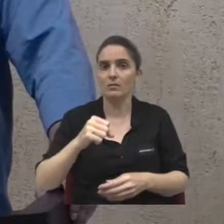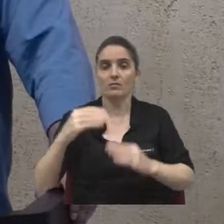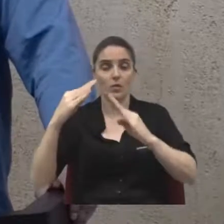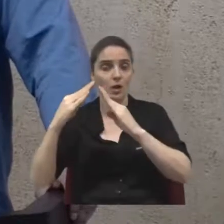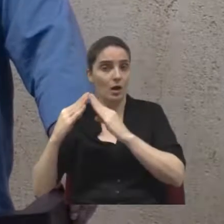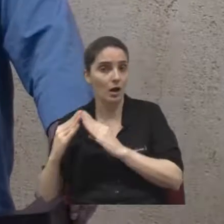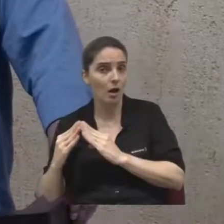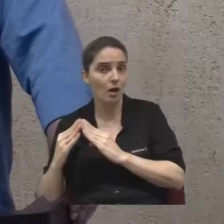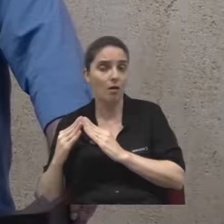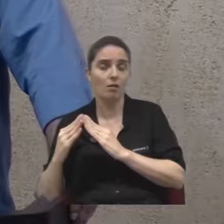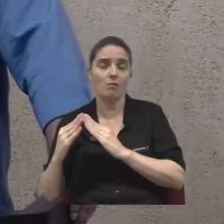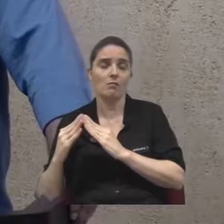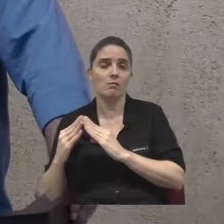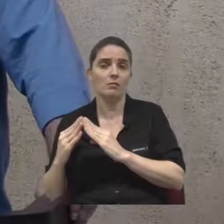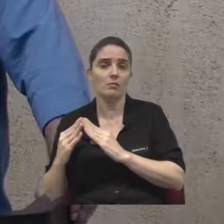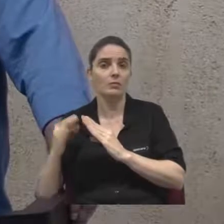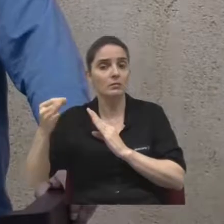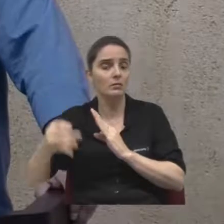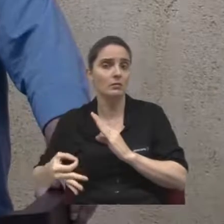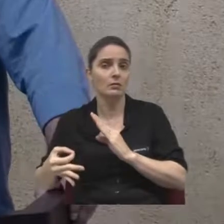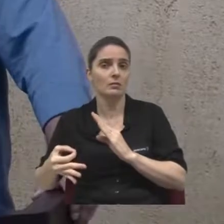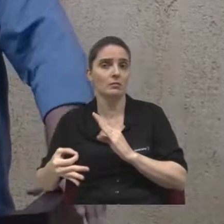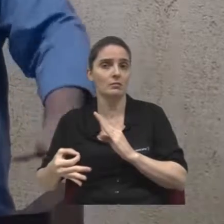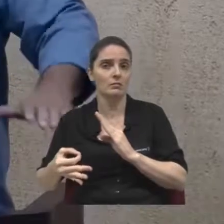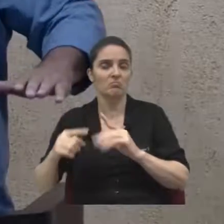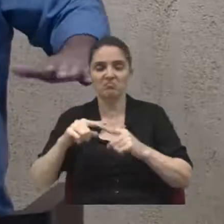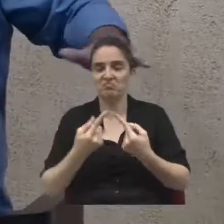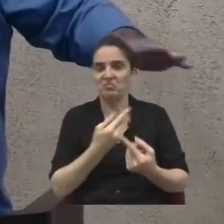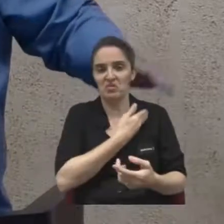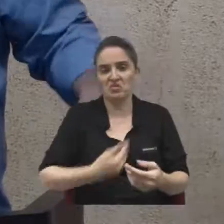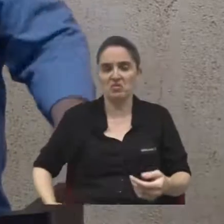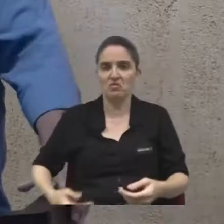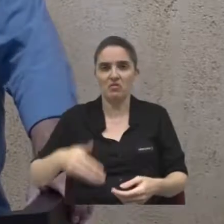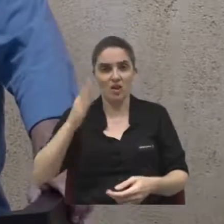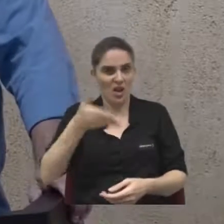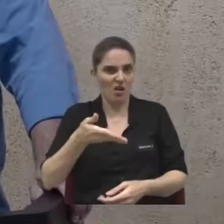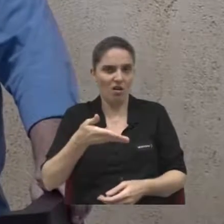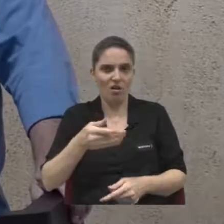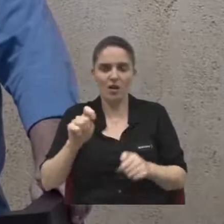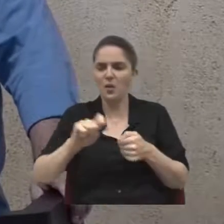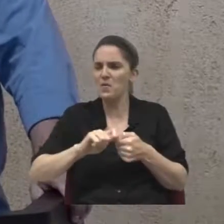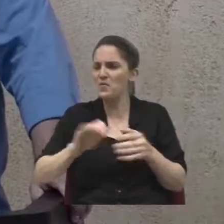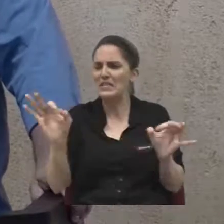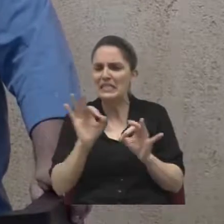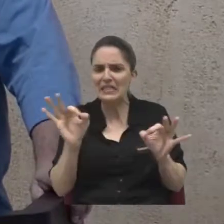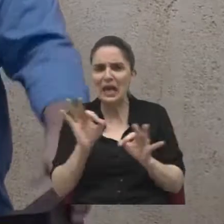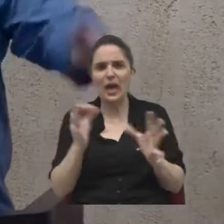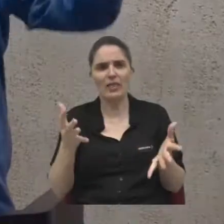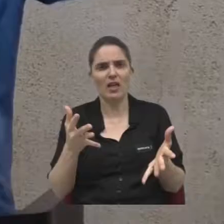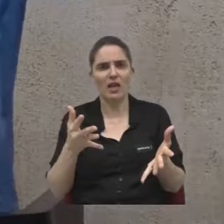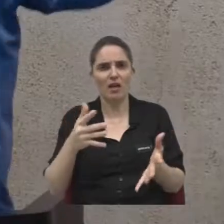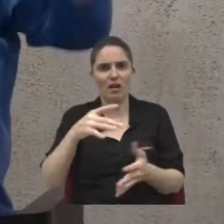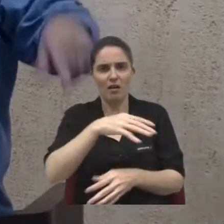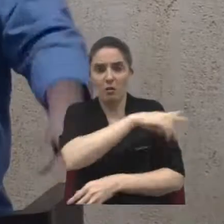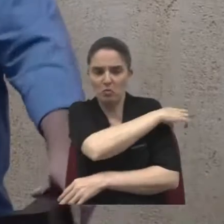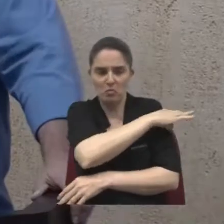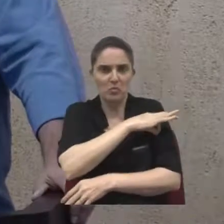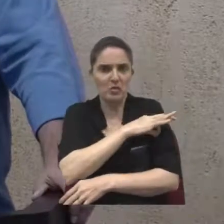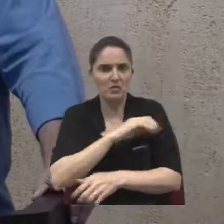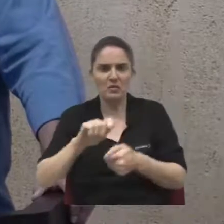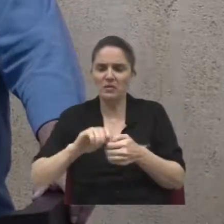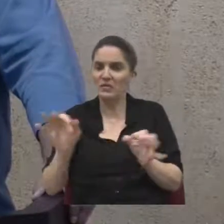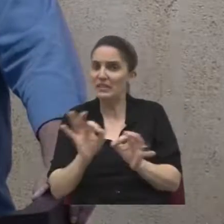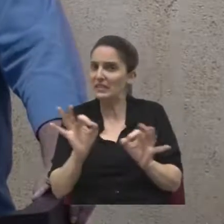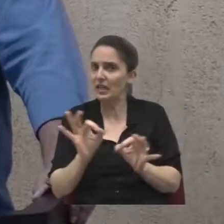moradia, coisa que até agora nesse governo não moveu uma palha. Do governo não tem nada, entregou dos governos passados.